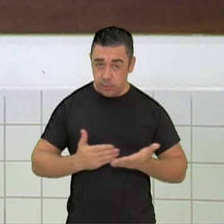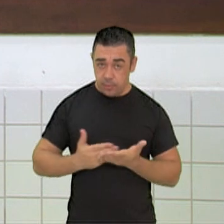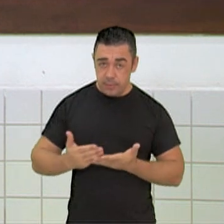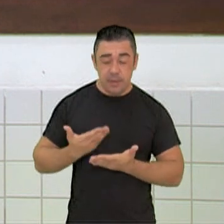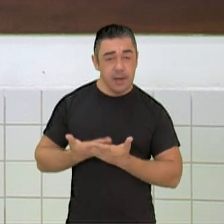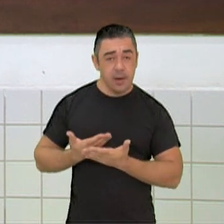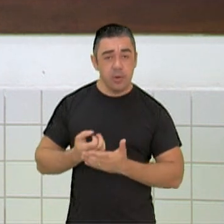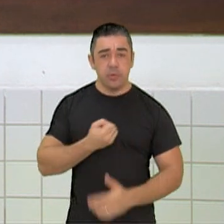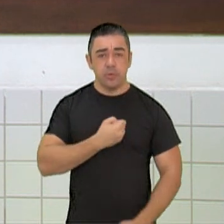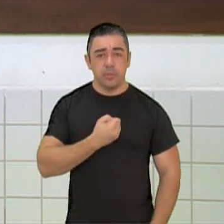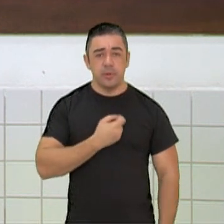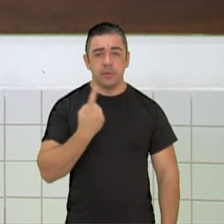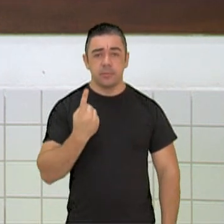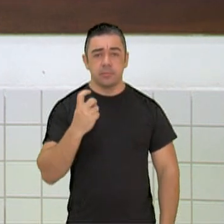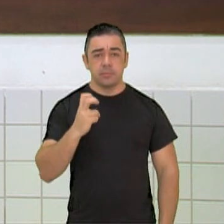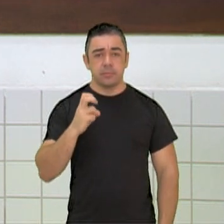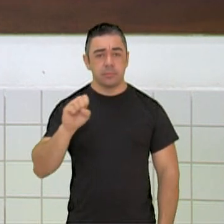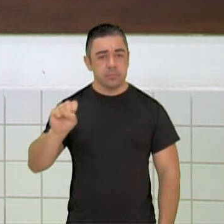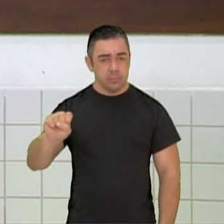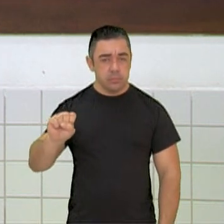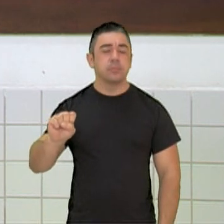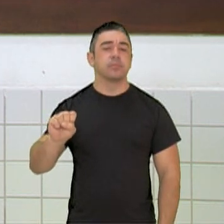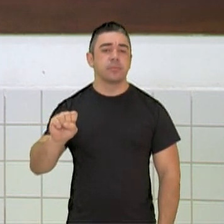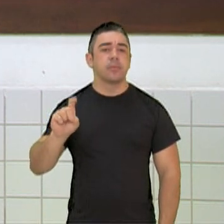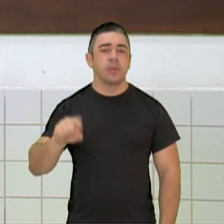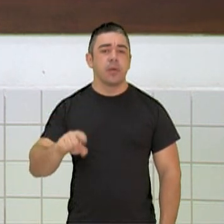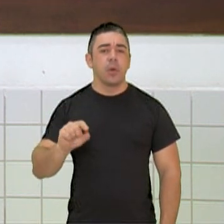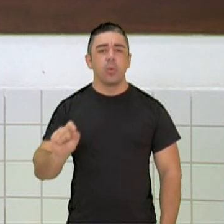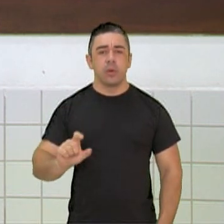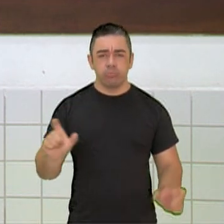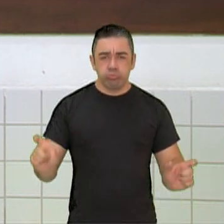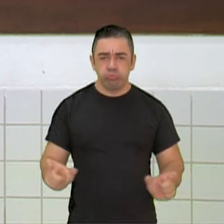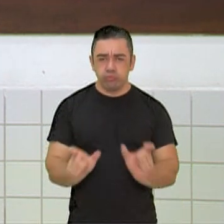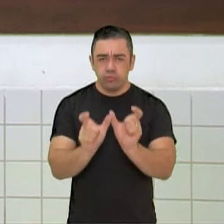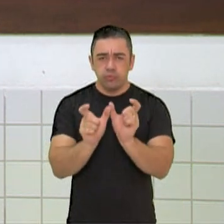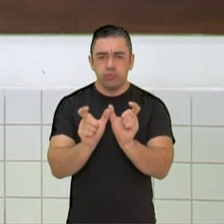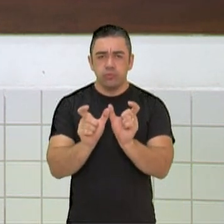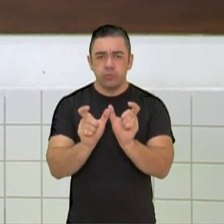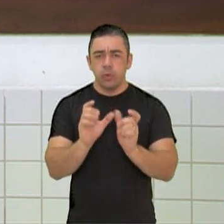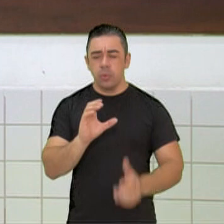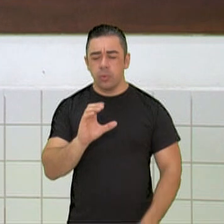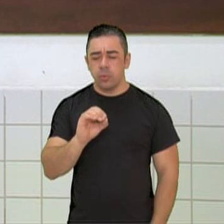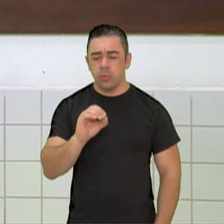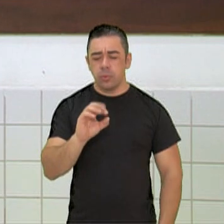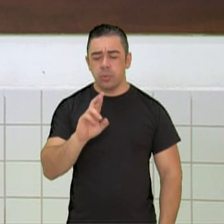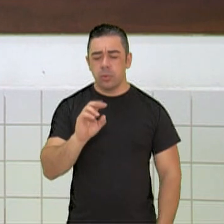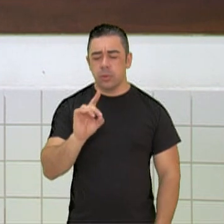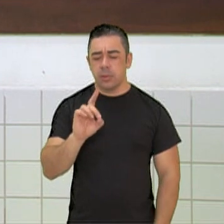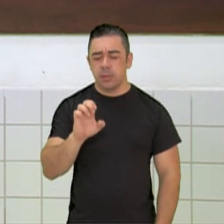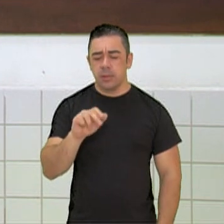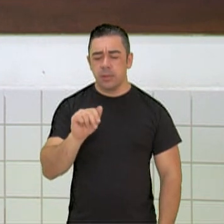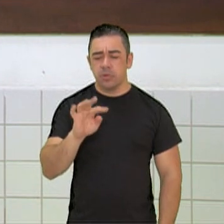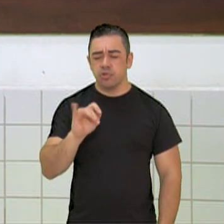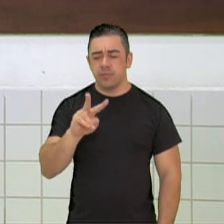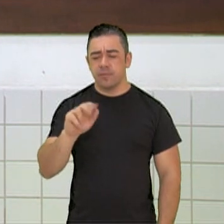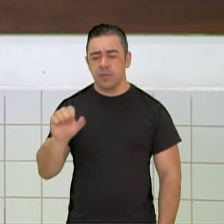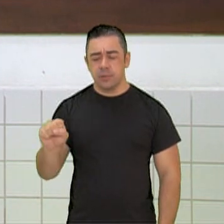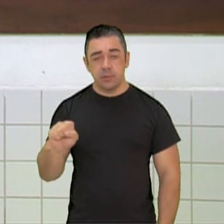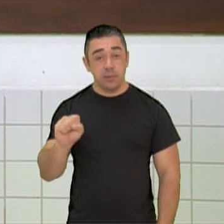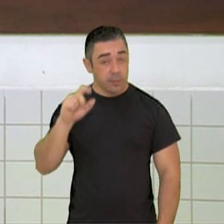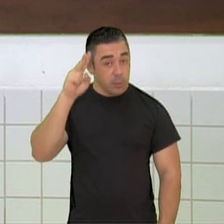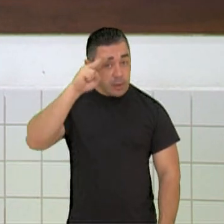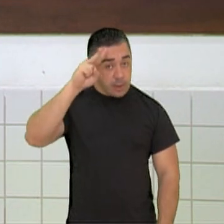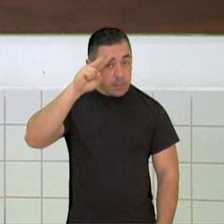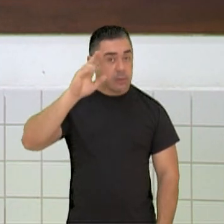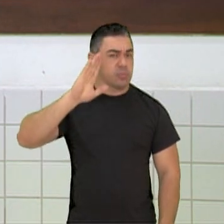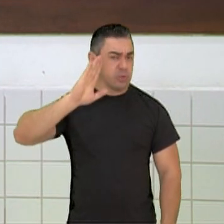nossa aula de número 158, conjunções coordenativas. Vamos ver, vamos relembrar, na verdade, porque